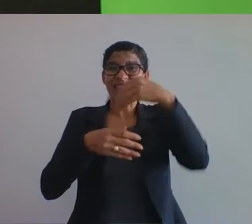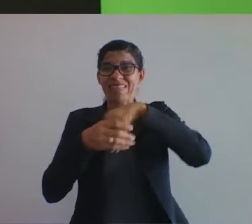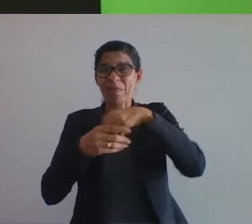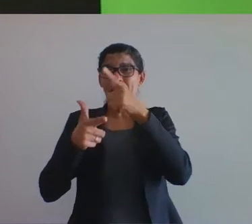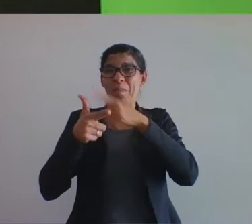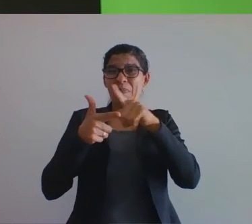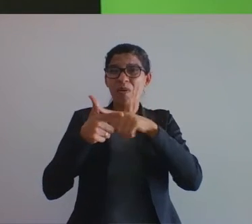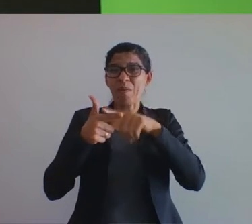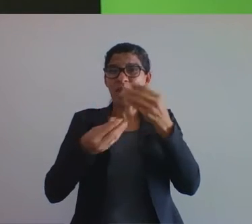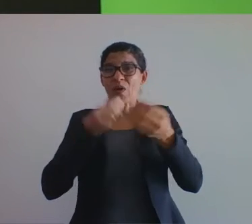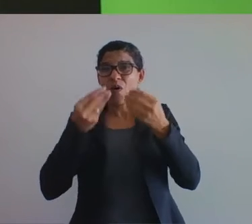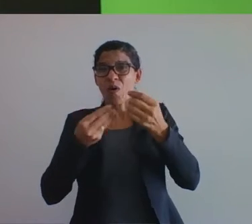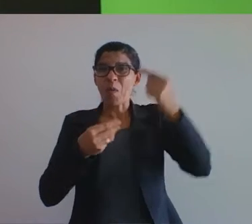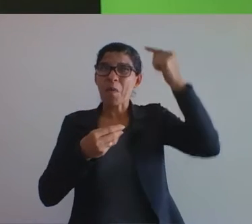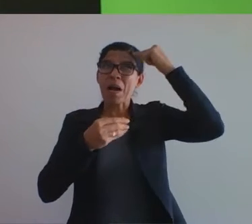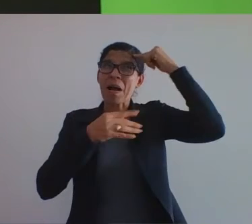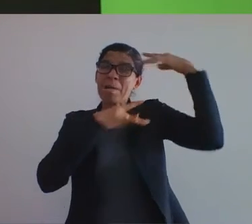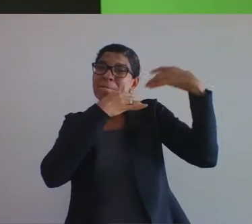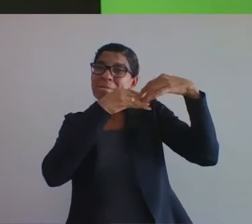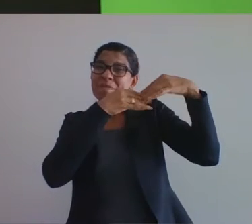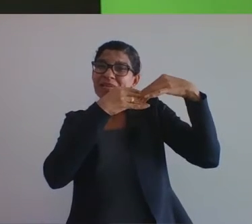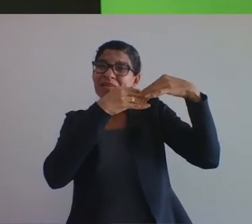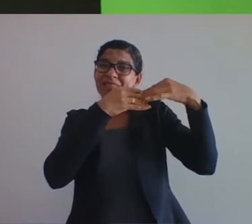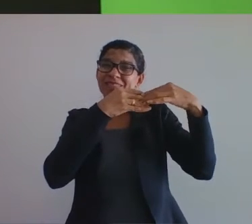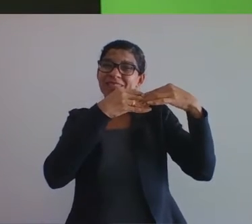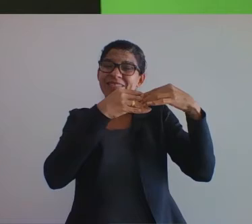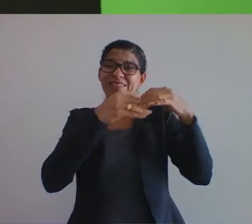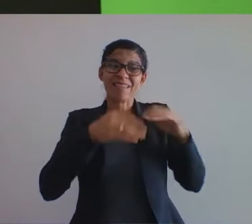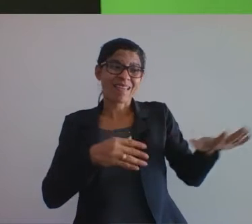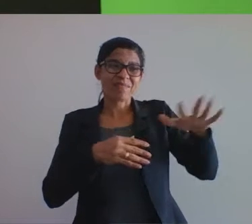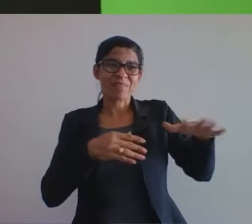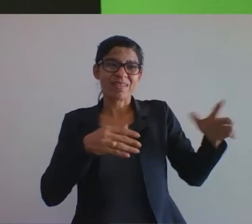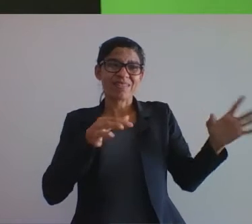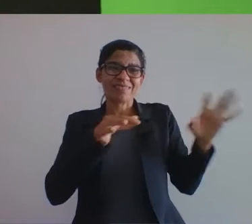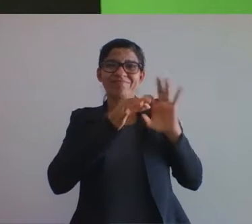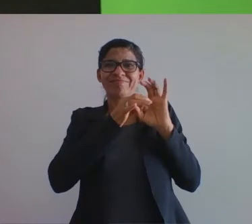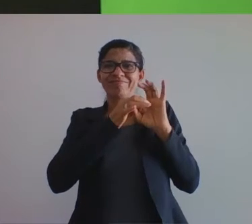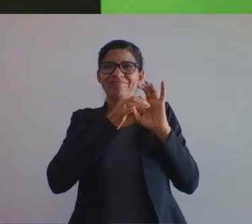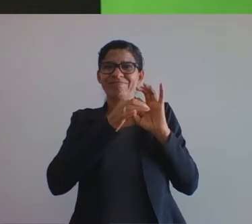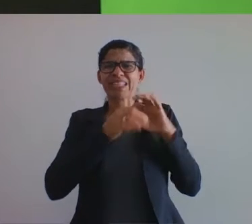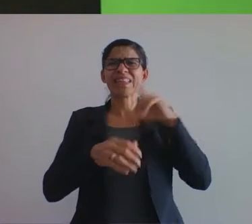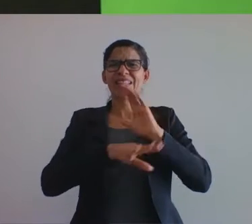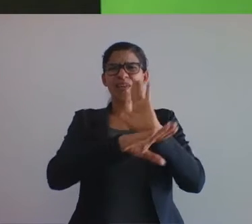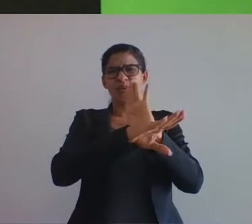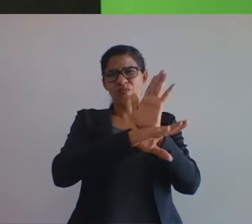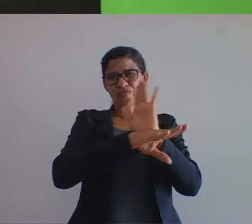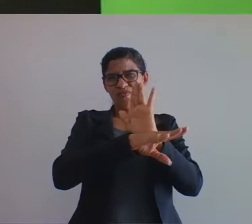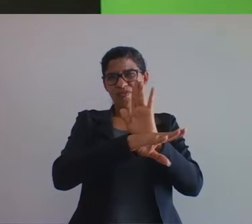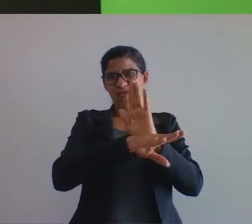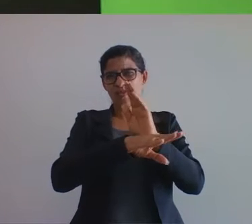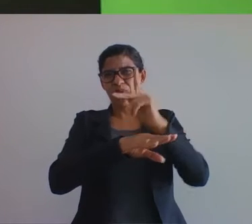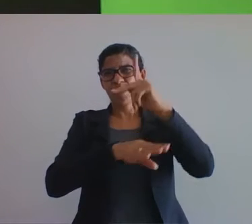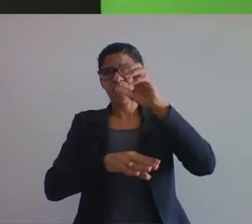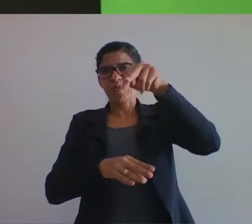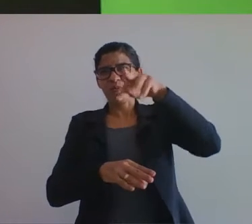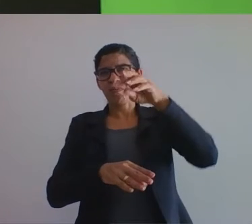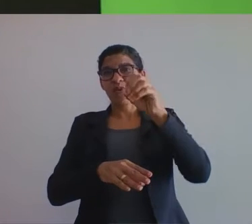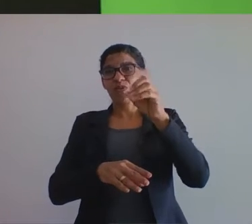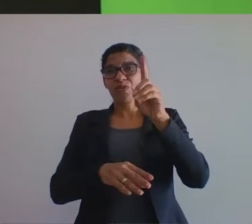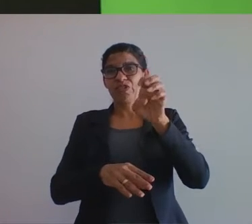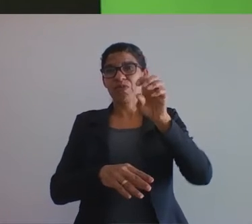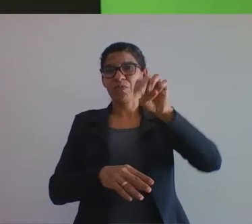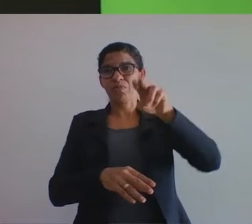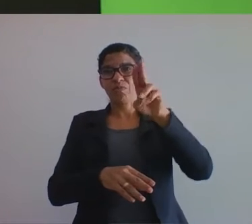matéria elas estão relacionadas. Isso é possível ver no filme O Ponto de Mutação, que eu vou indicar para vocês.